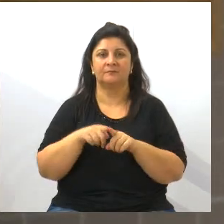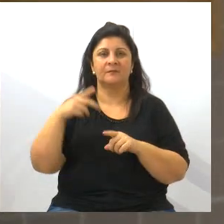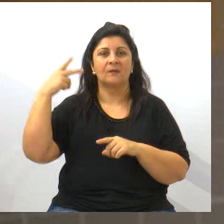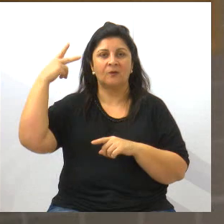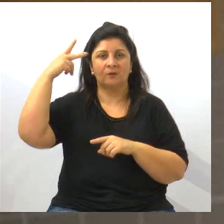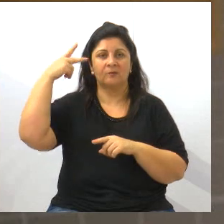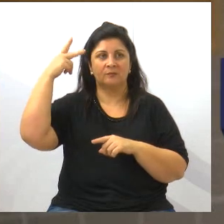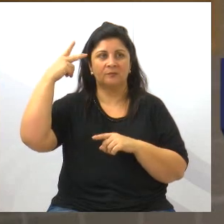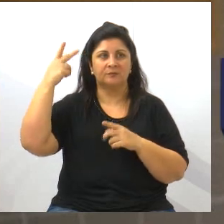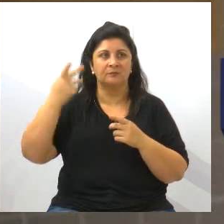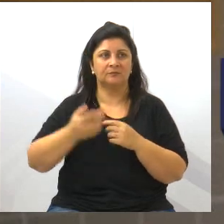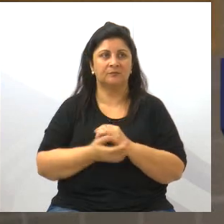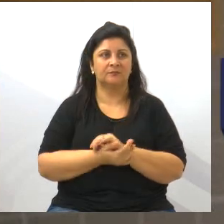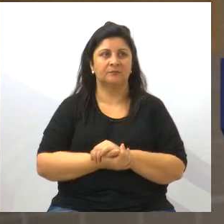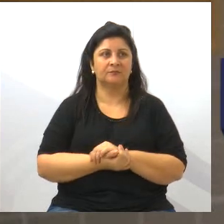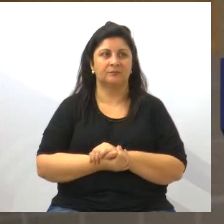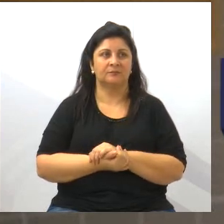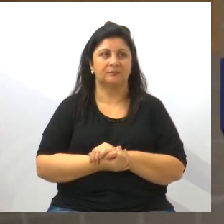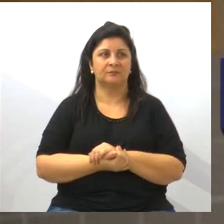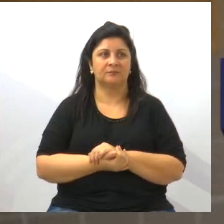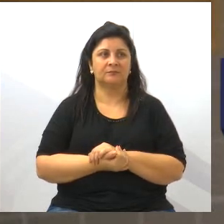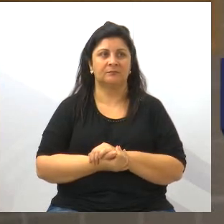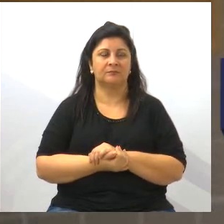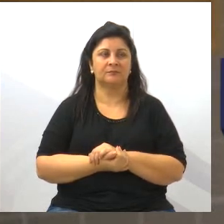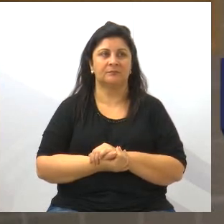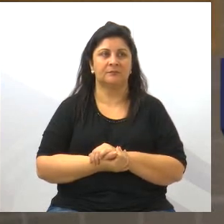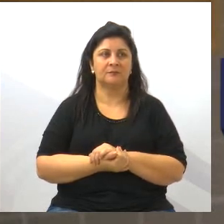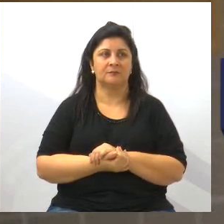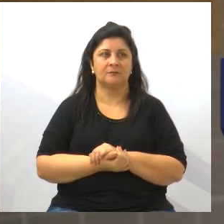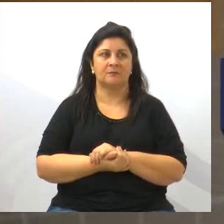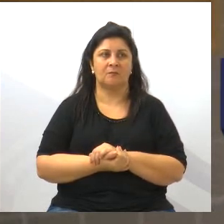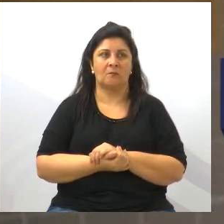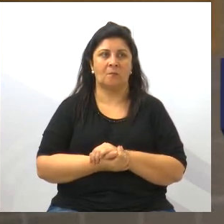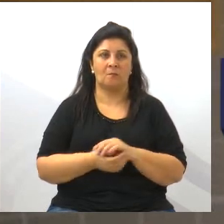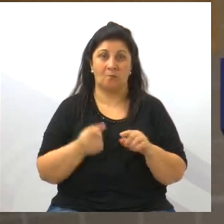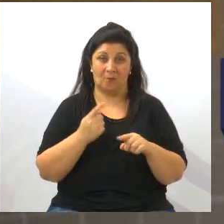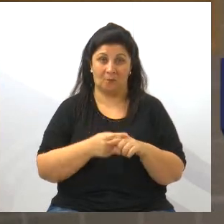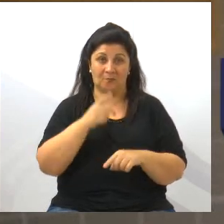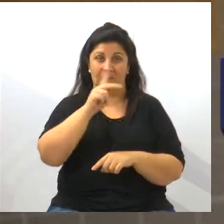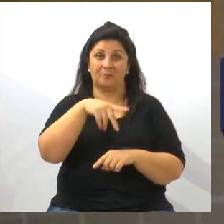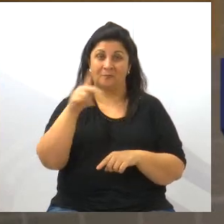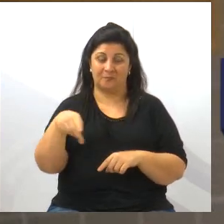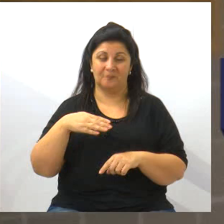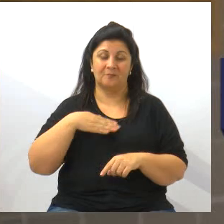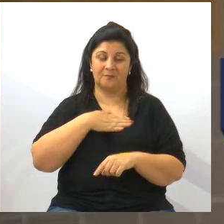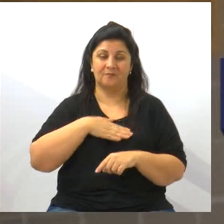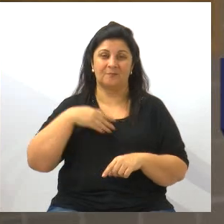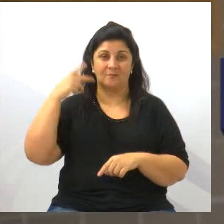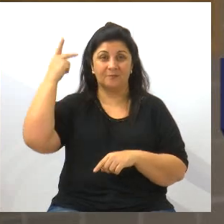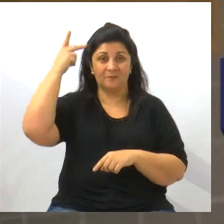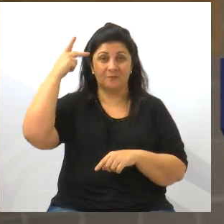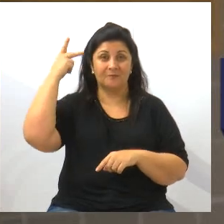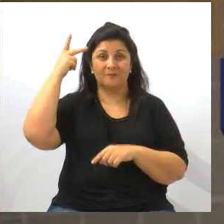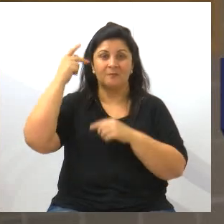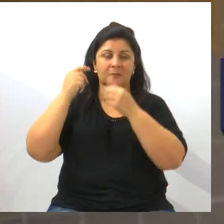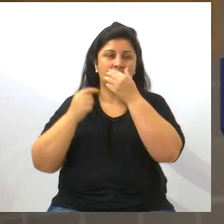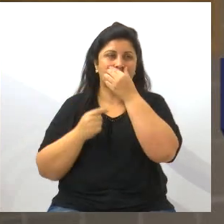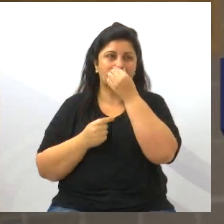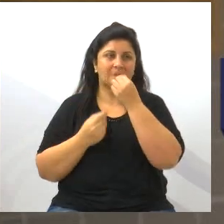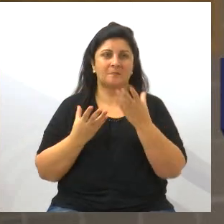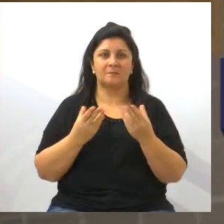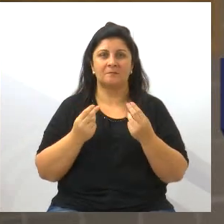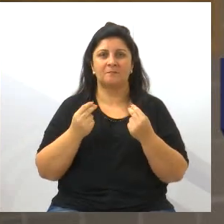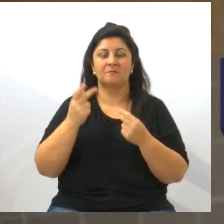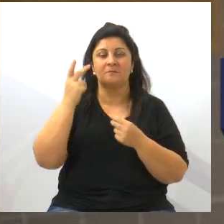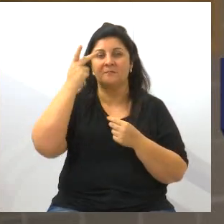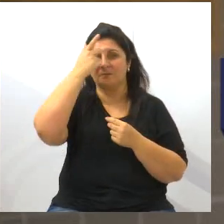rapidinha, eu não sei, o tempo já acabou? Não? Porque o professor tem mania de história, né? E eu acho que aqui muita gente já